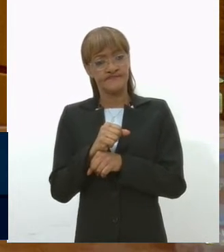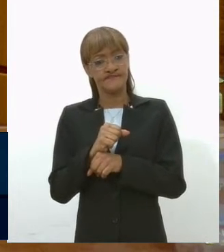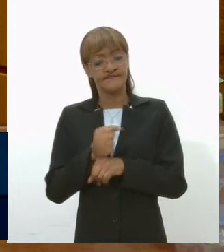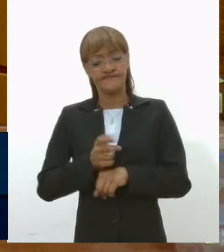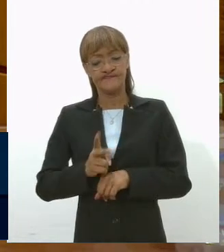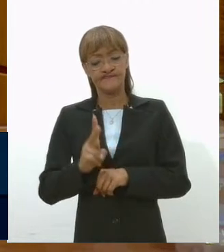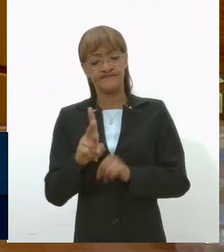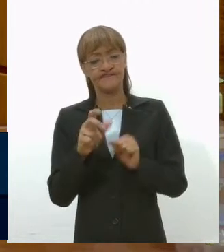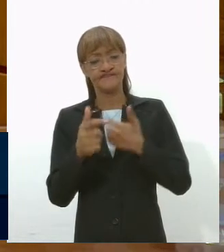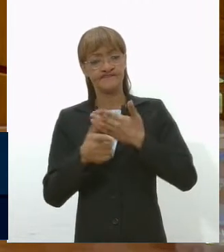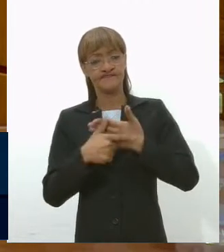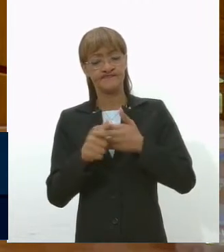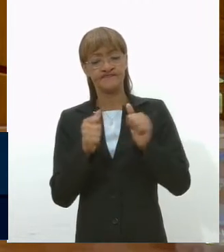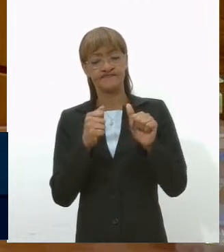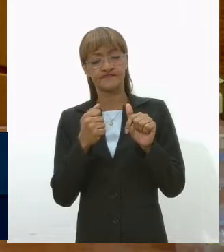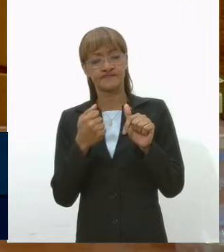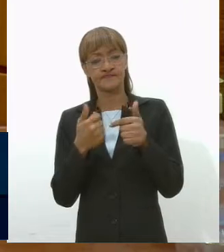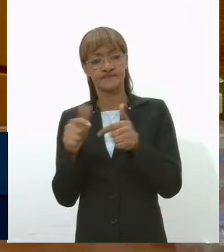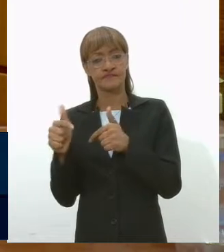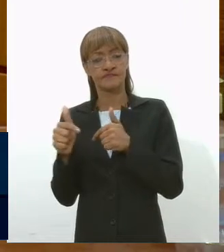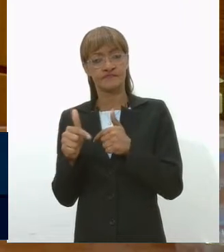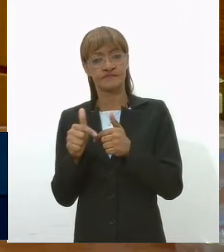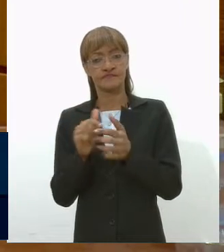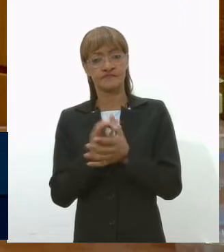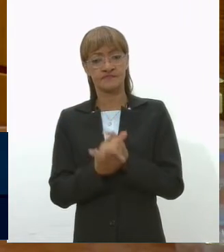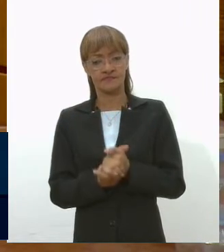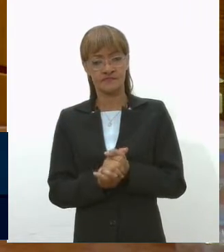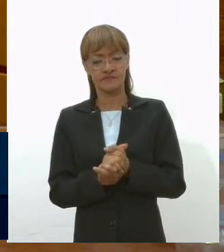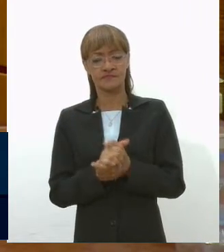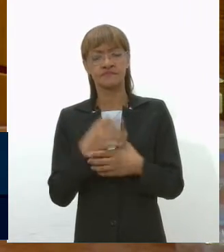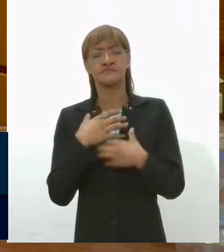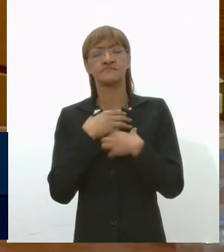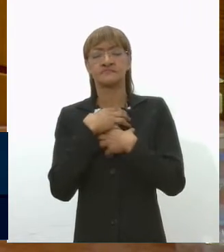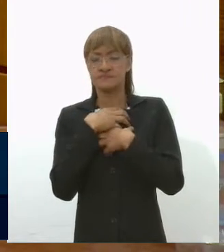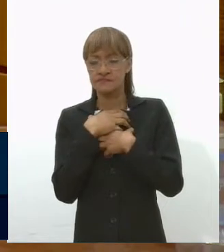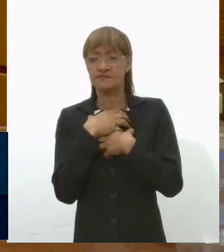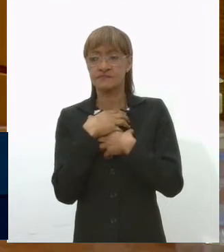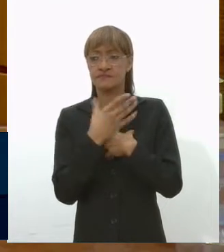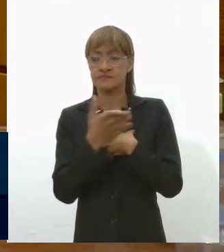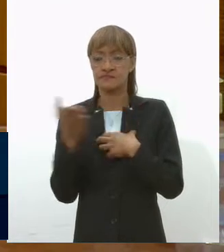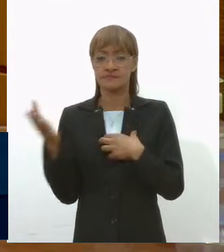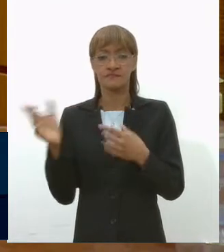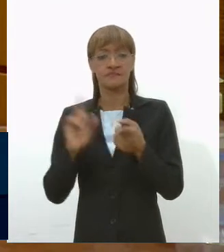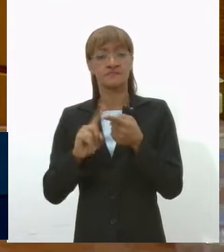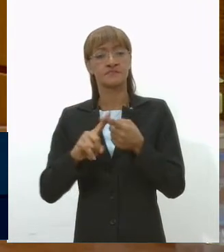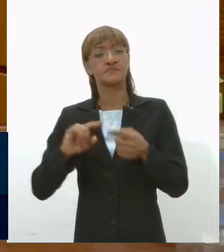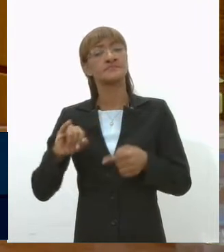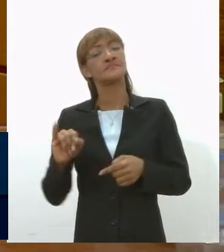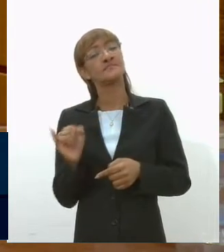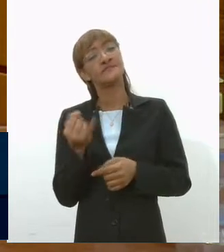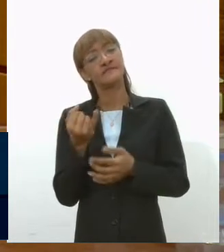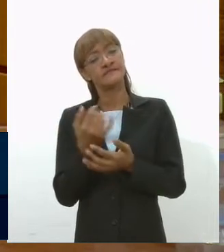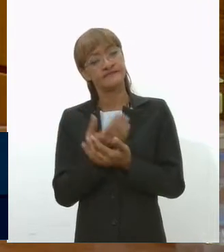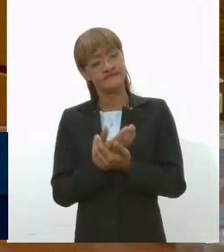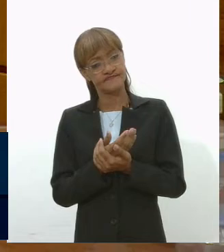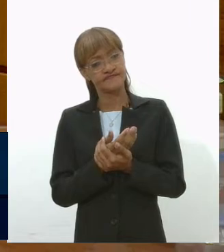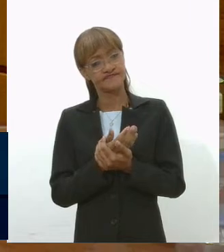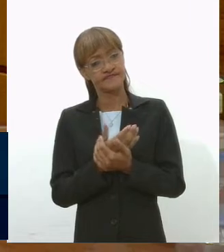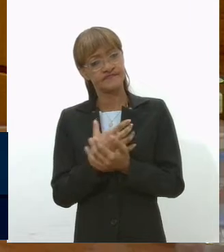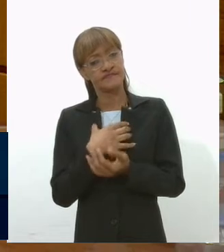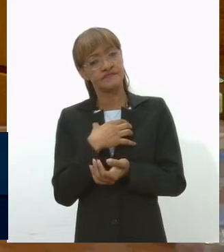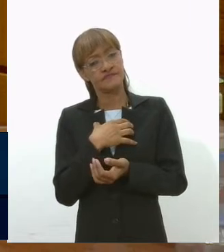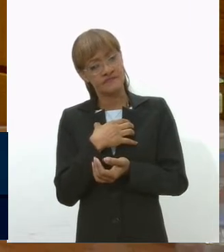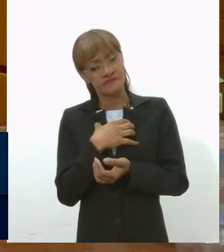daqueles trabalhadores. Então, minha solidariedade a todos eles. Aproveito também para manifestar minha solidariedade ao